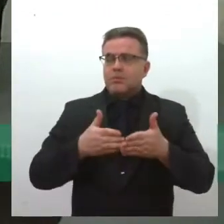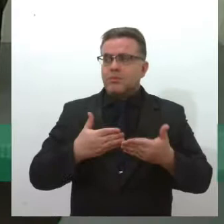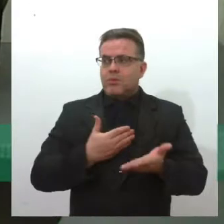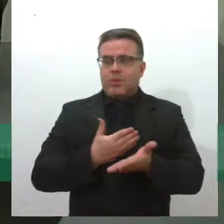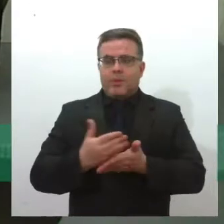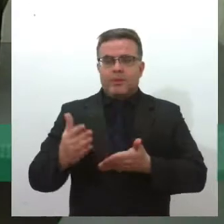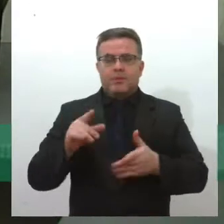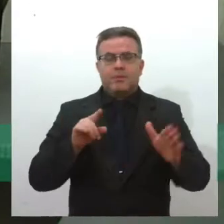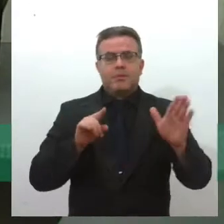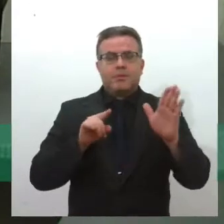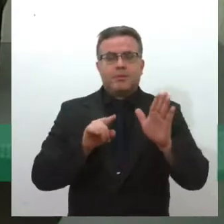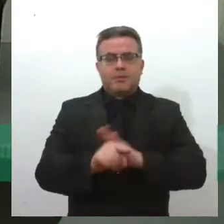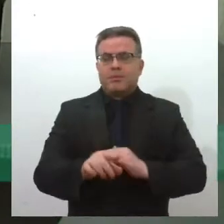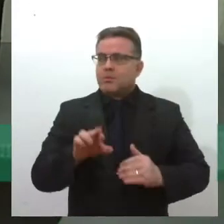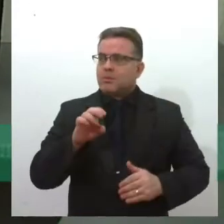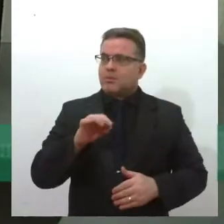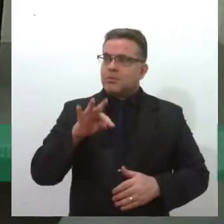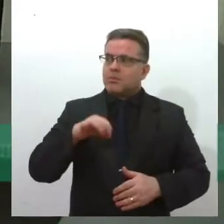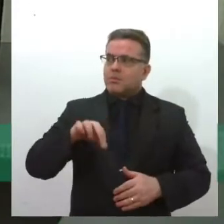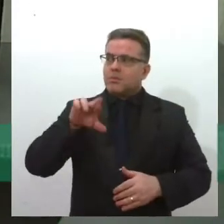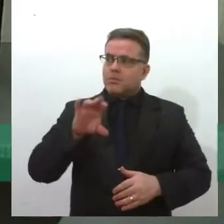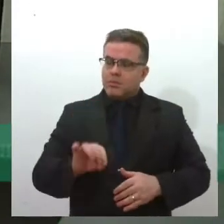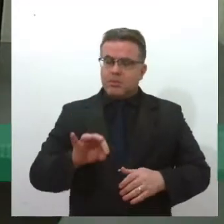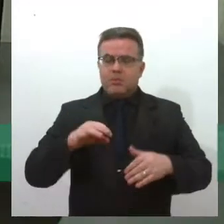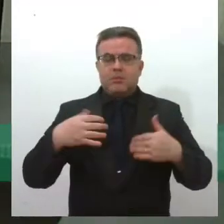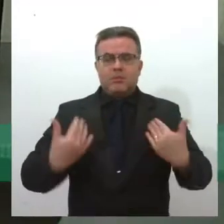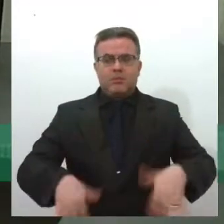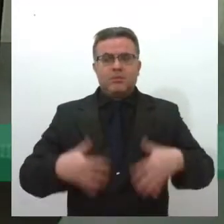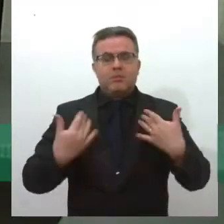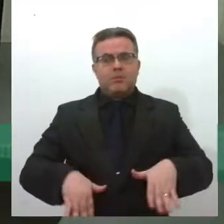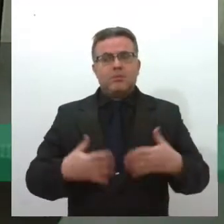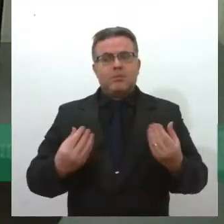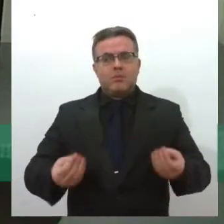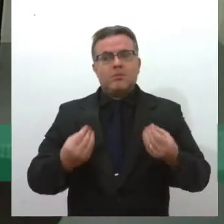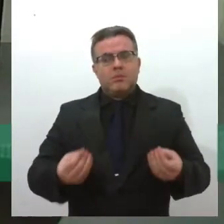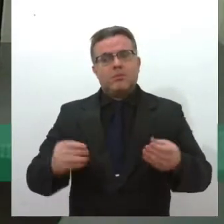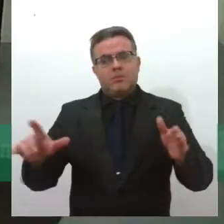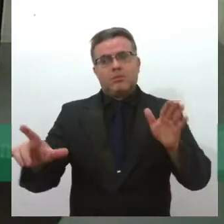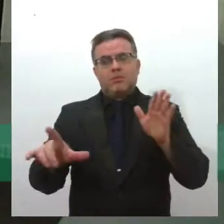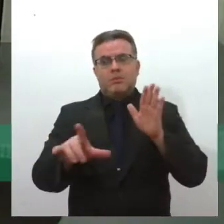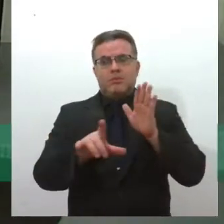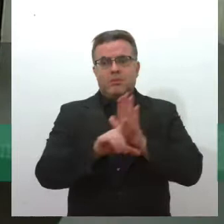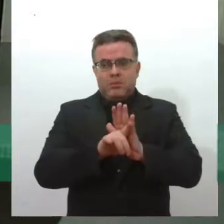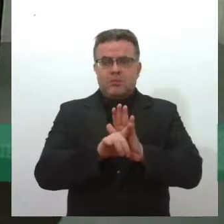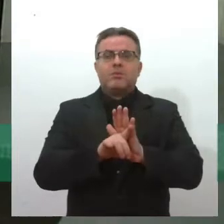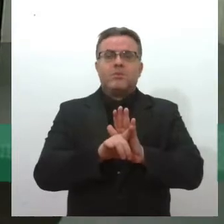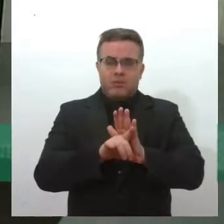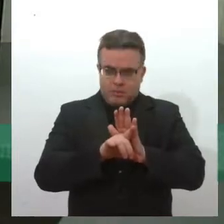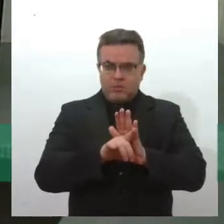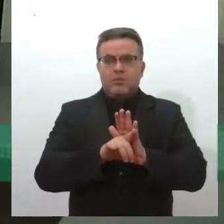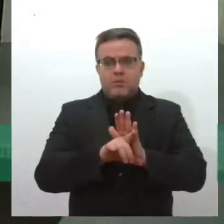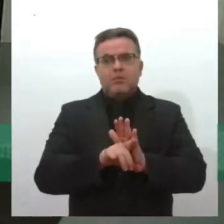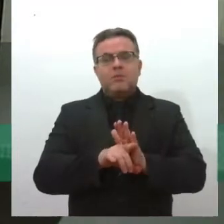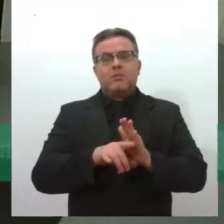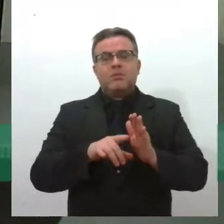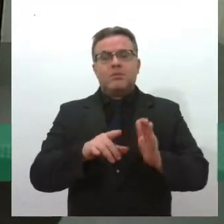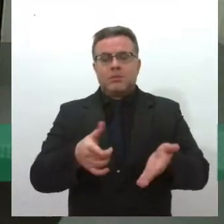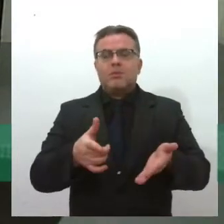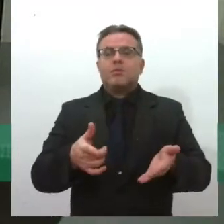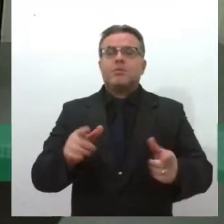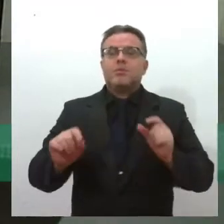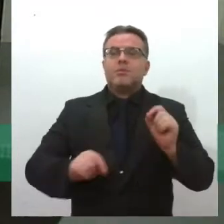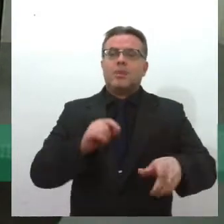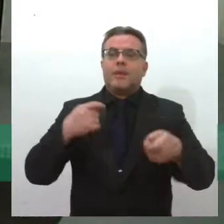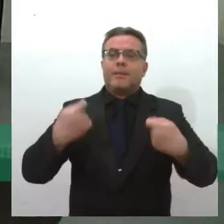né, para o Roberto Livianu, na sua avaliação, Roberto, a lei de improbidade administrativa, né, precisava